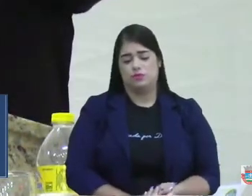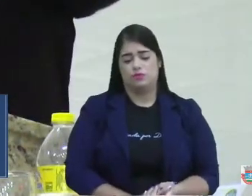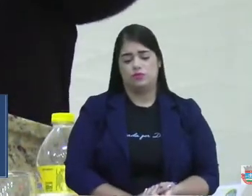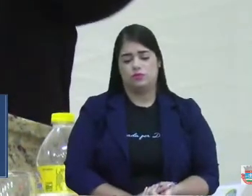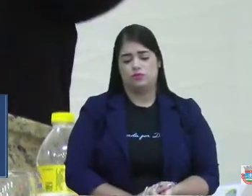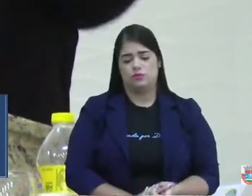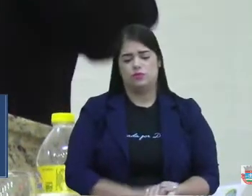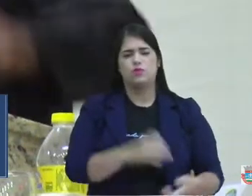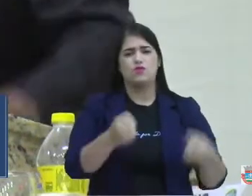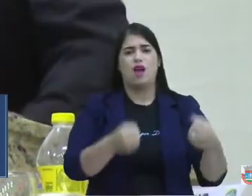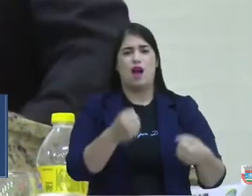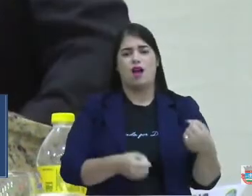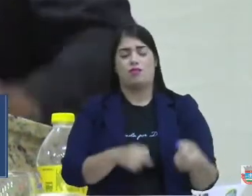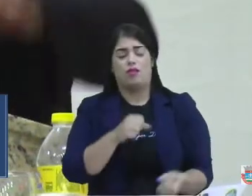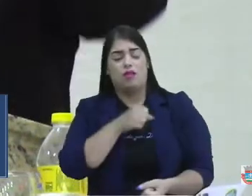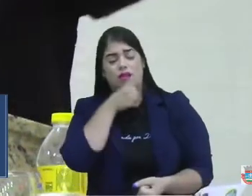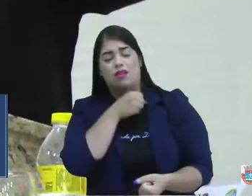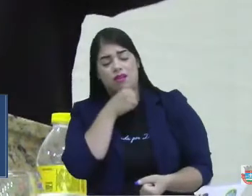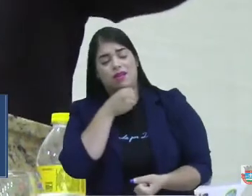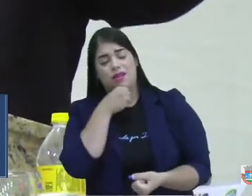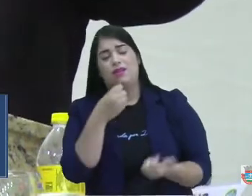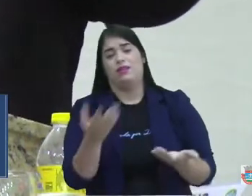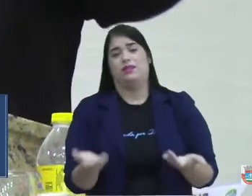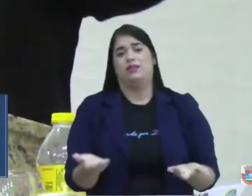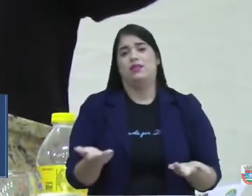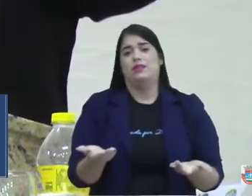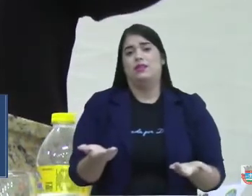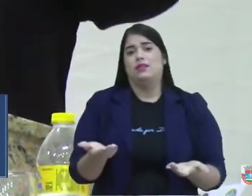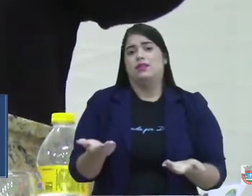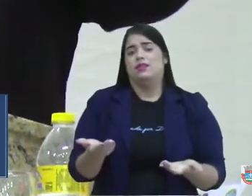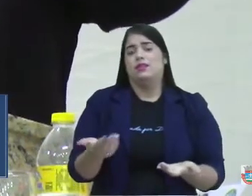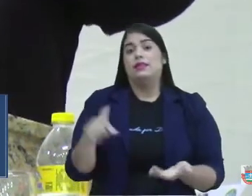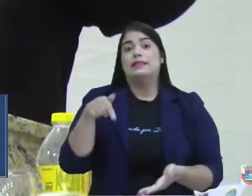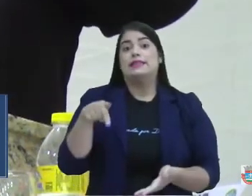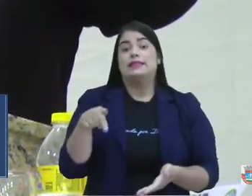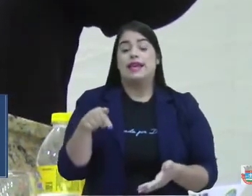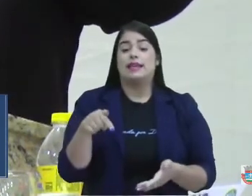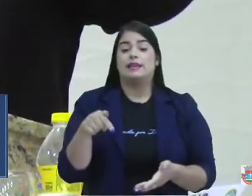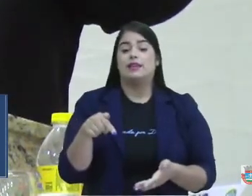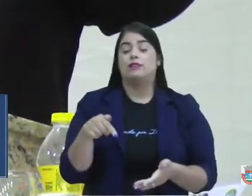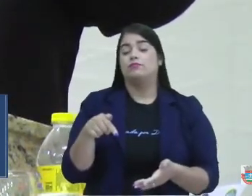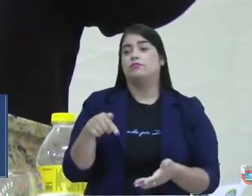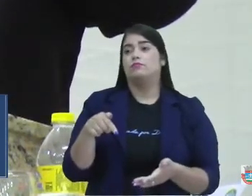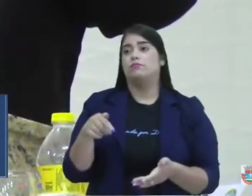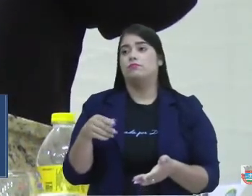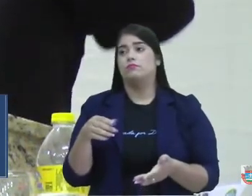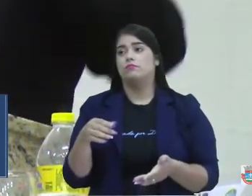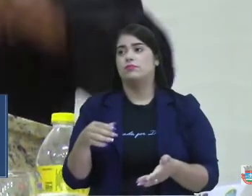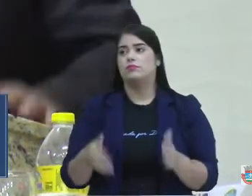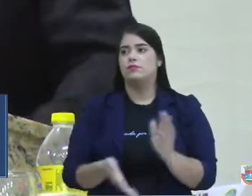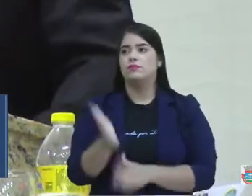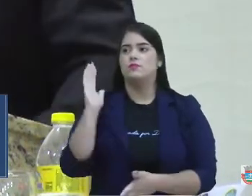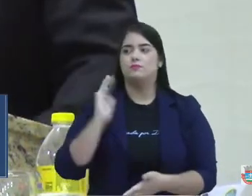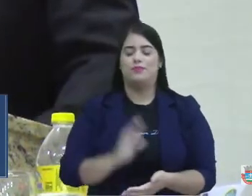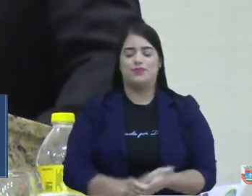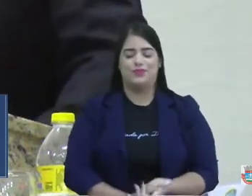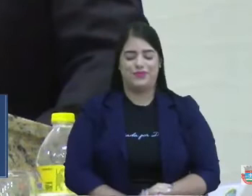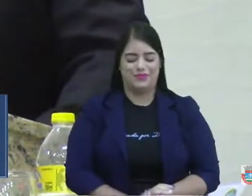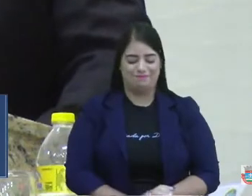os carrinhos velhos, não deu 7, seriam 7 viagens, 7. Ontem a gente